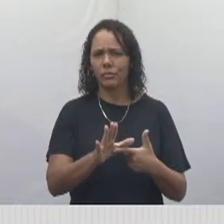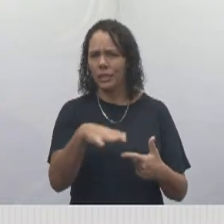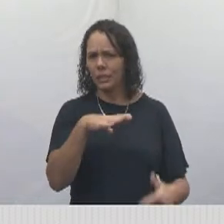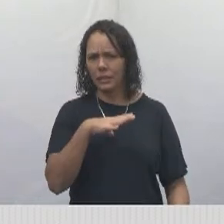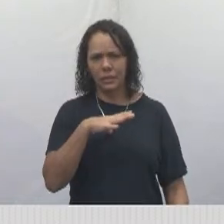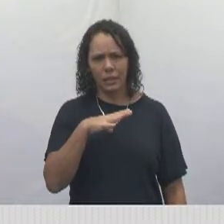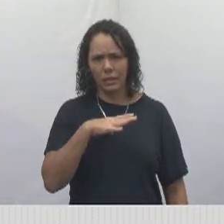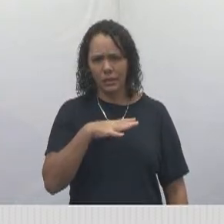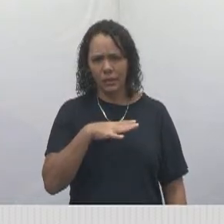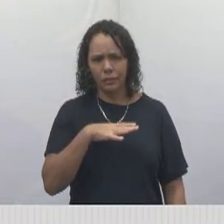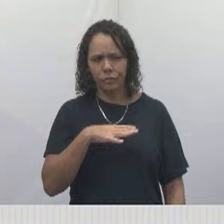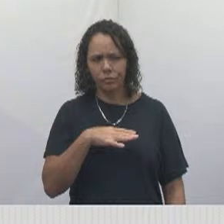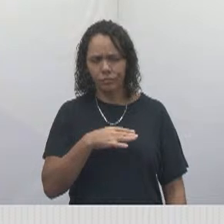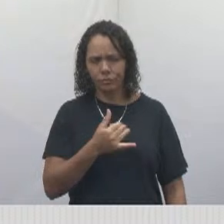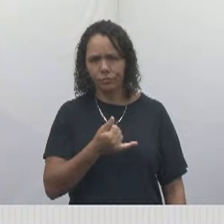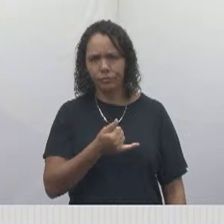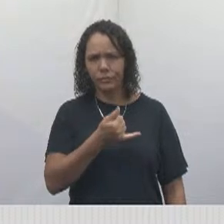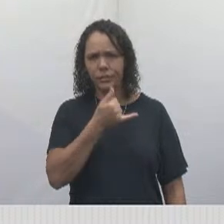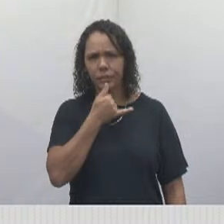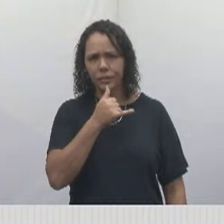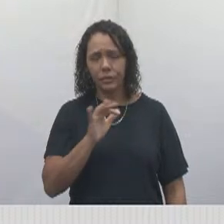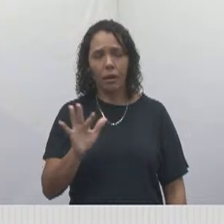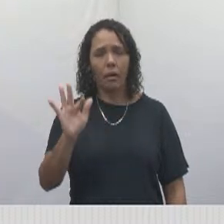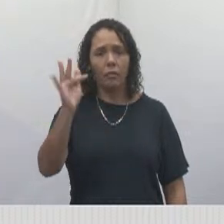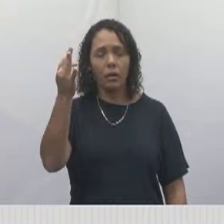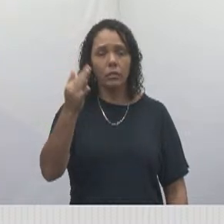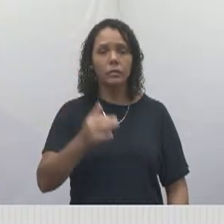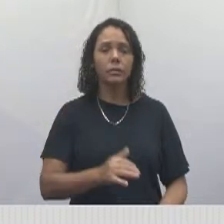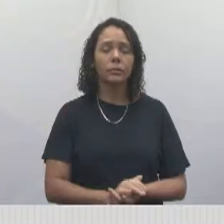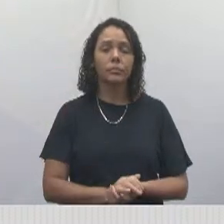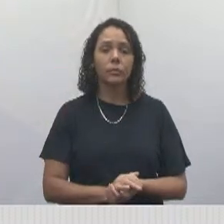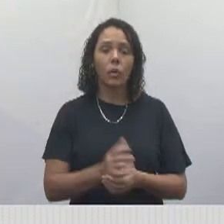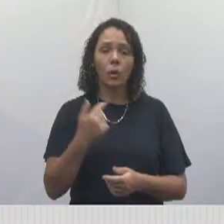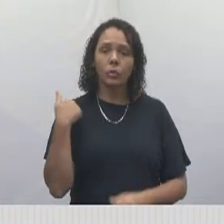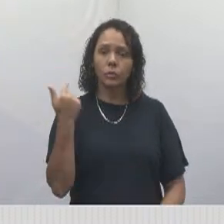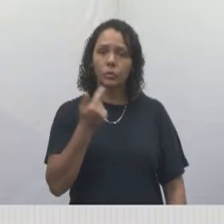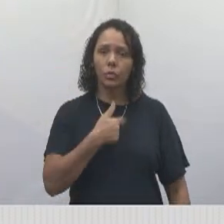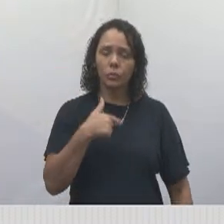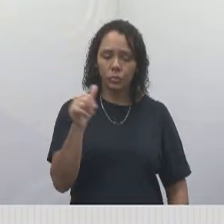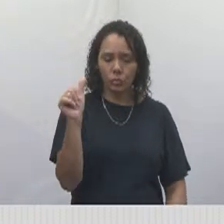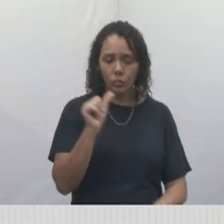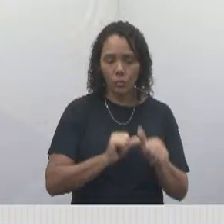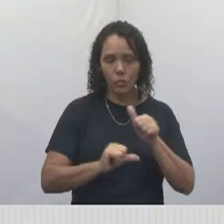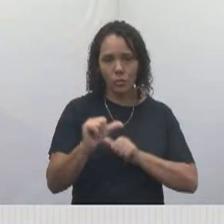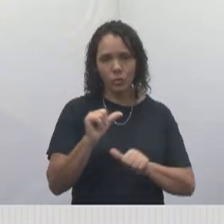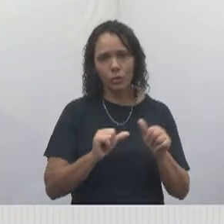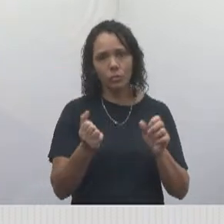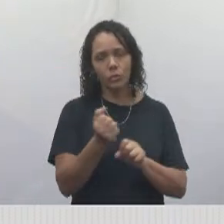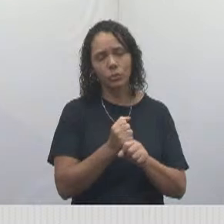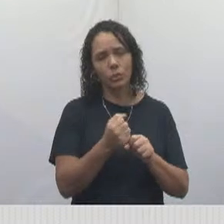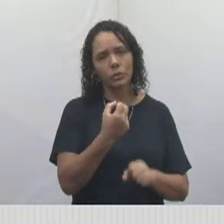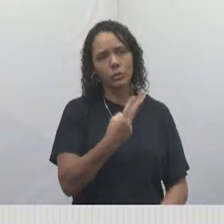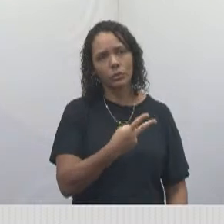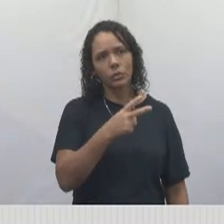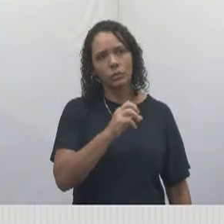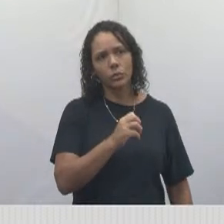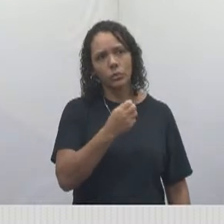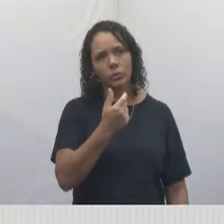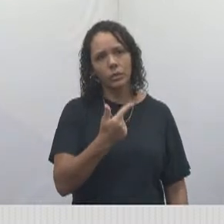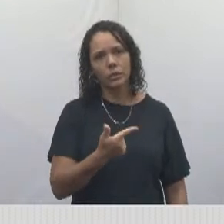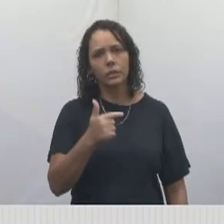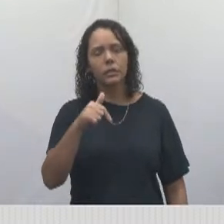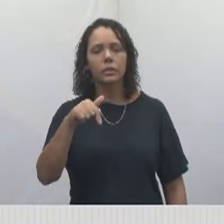nós, jacareenses. Invertemos radicalmente este processo. Desde 2017, o Tribunal de Contas, por seus